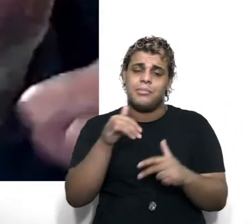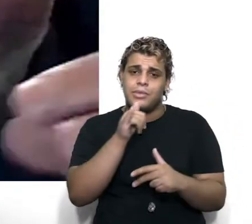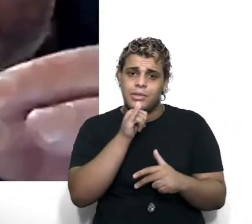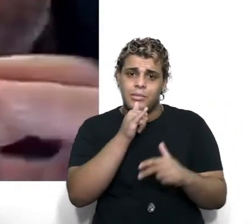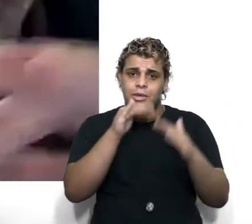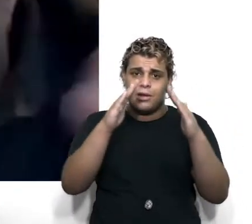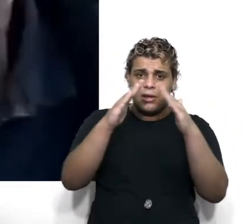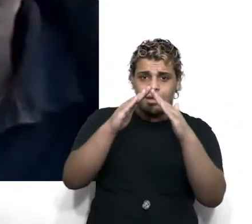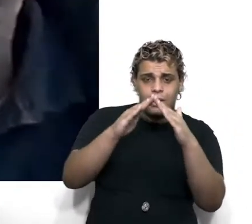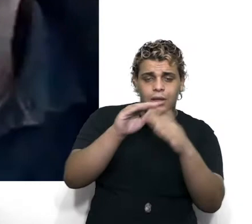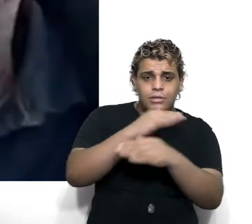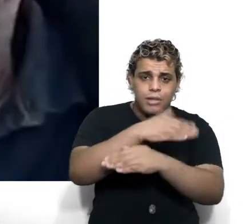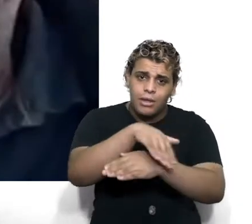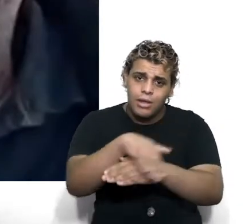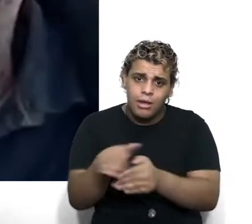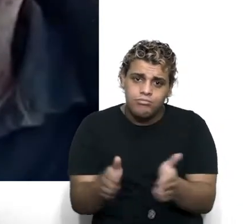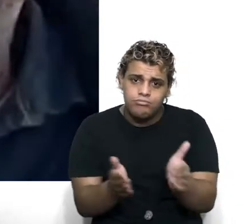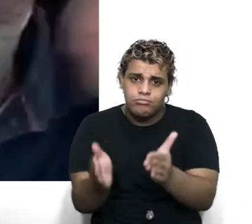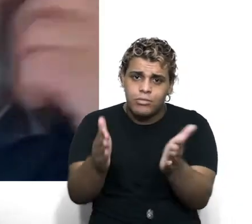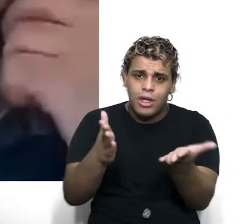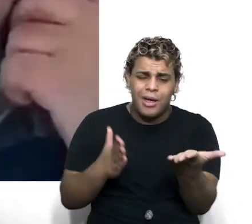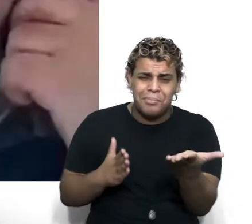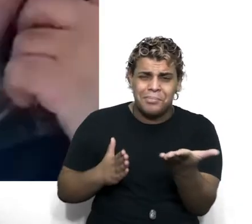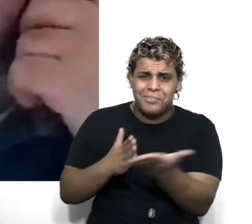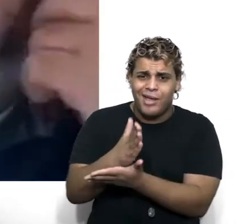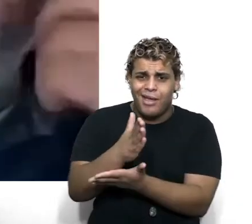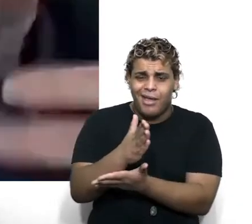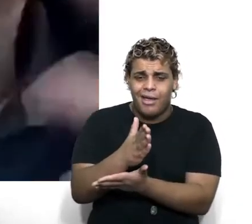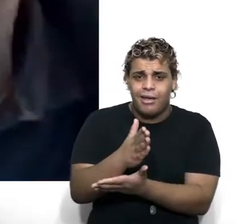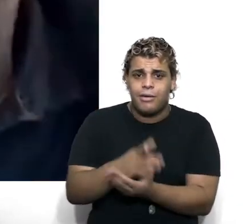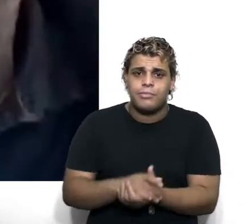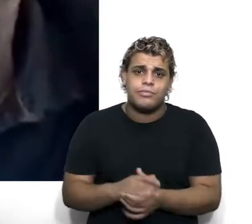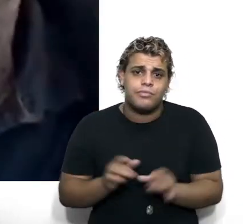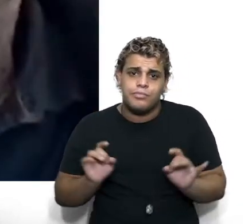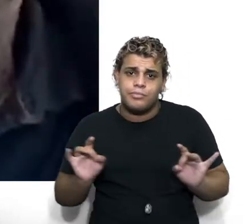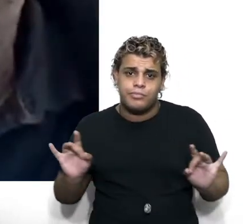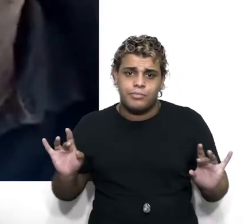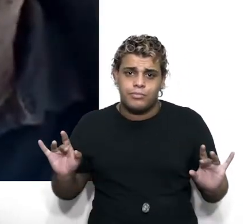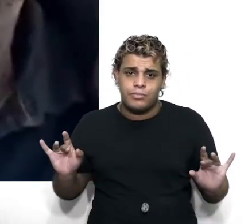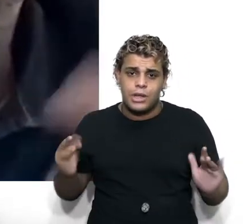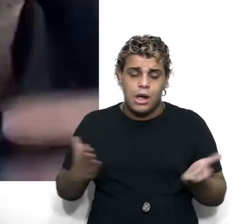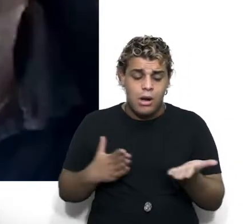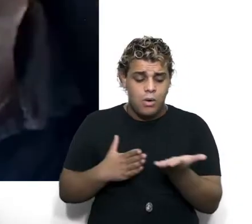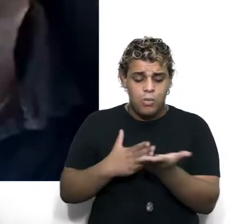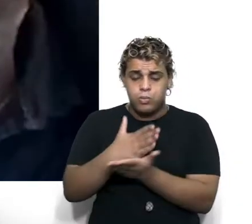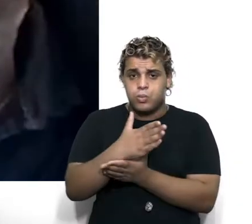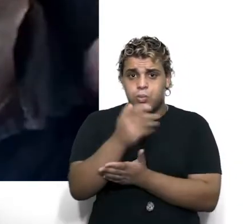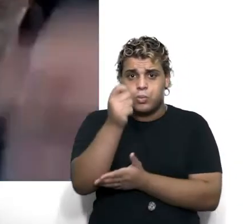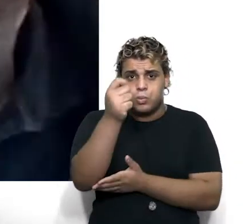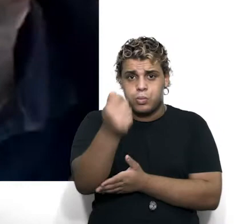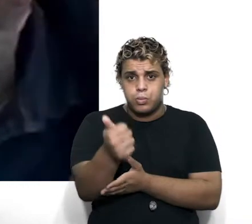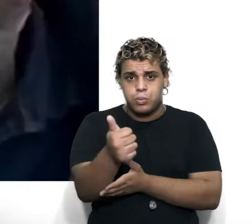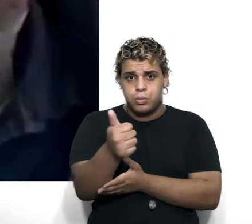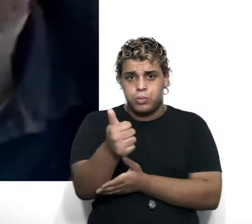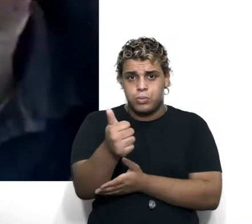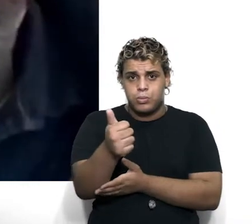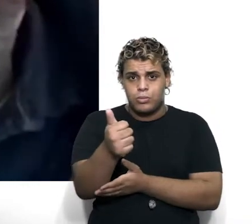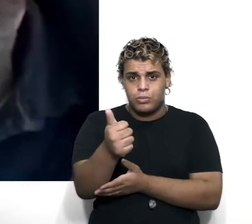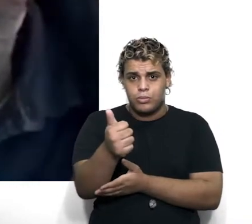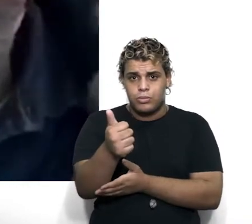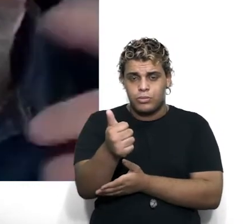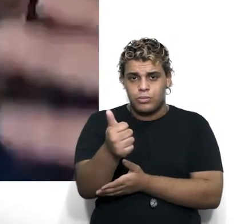formas que têm linha reta, por exemplo, a linha reta é quase inexistente na